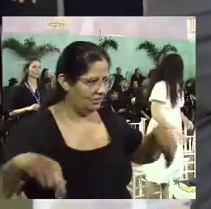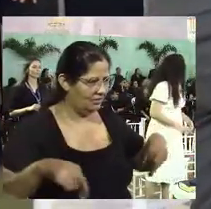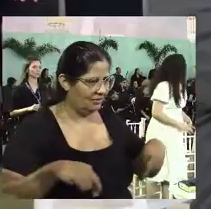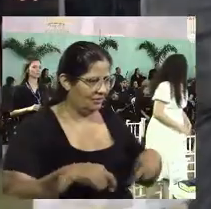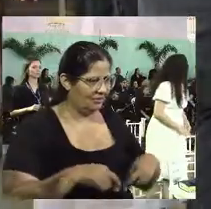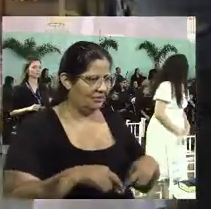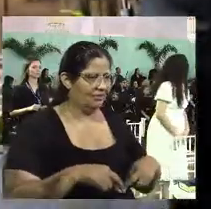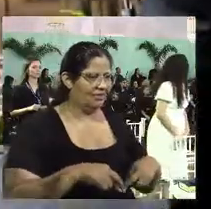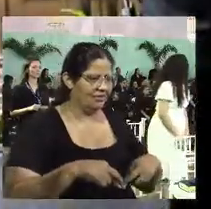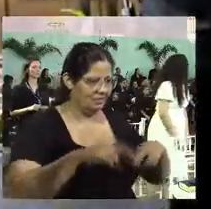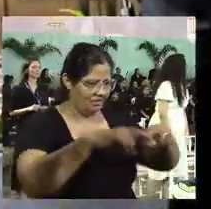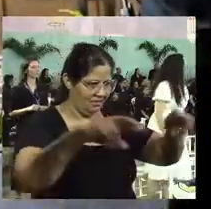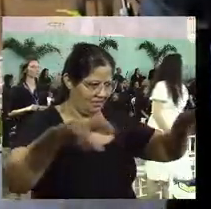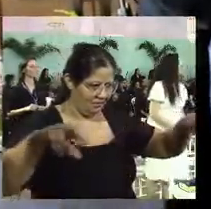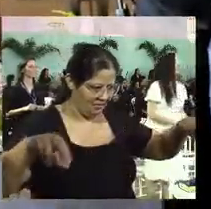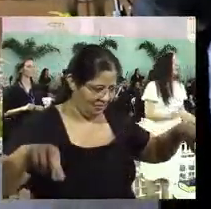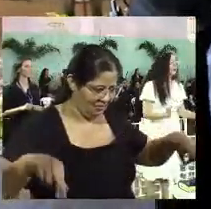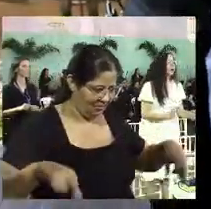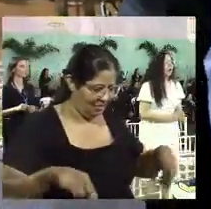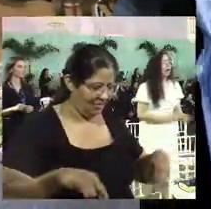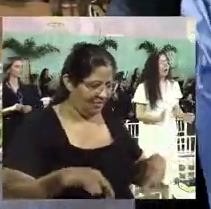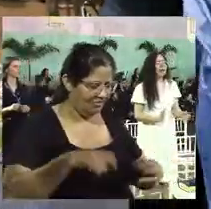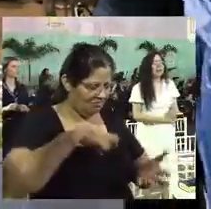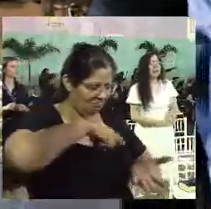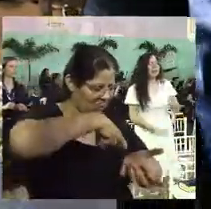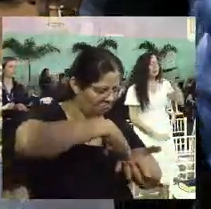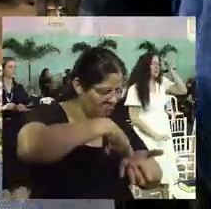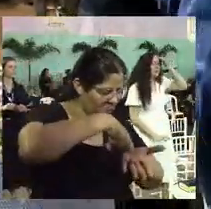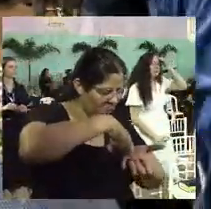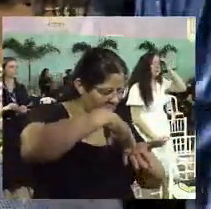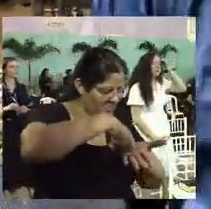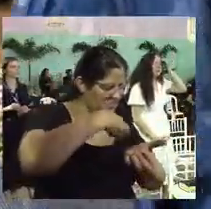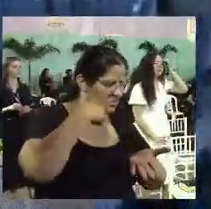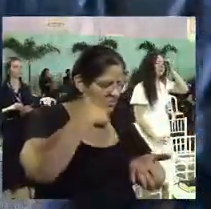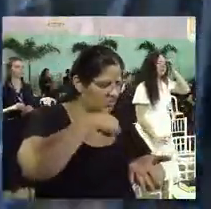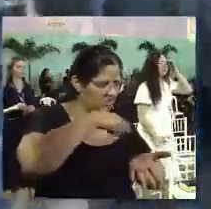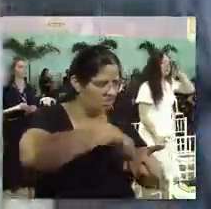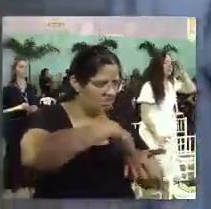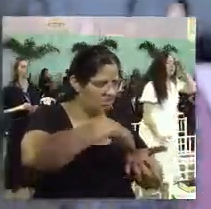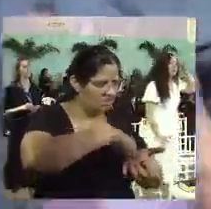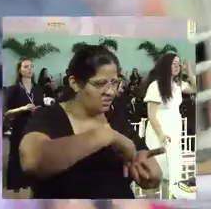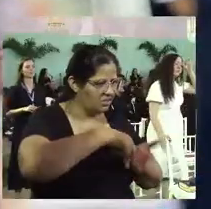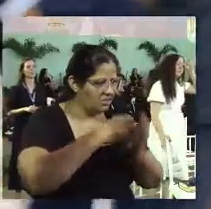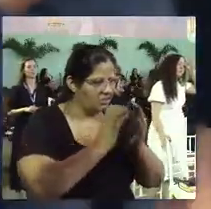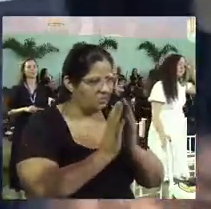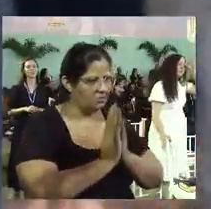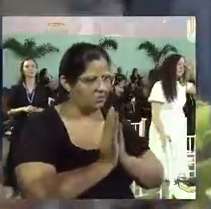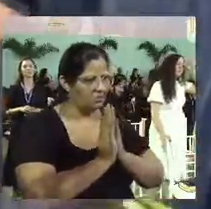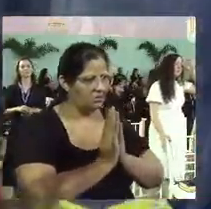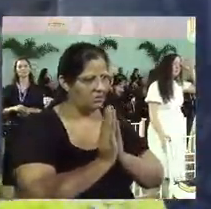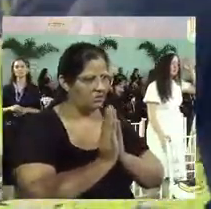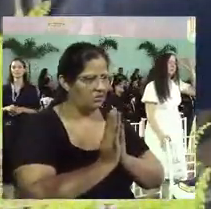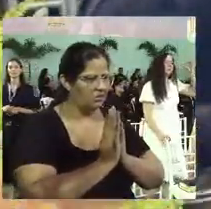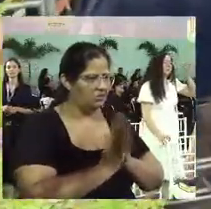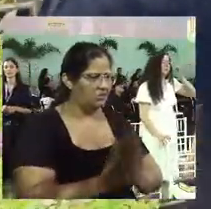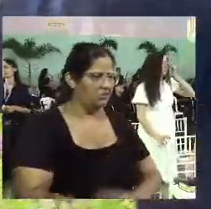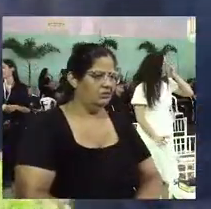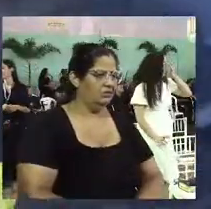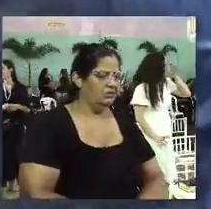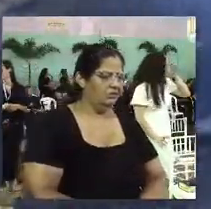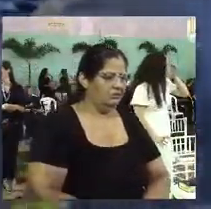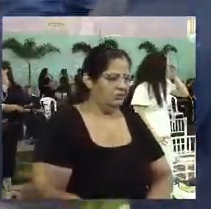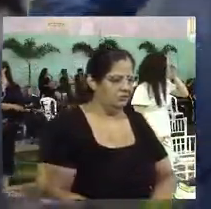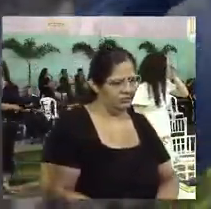segredo daqui do Ariquemes está lá naquela tendazinha lá de oração né Pastor André uma irmã disse lá pastor ela